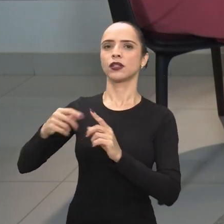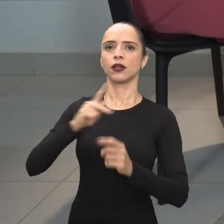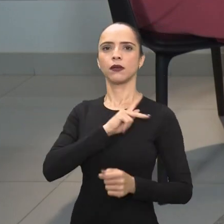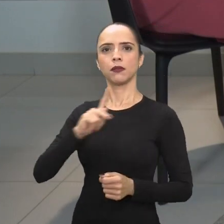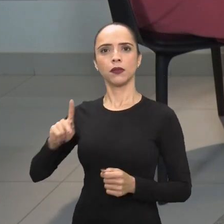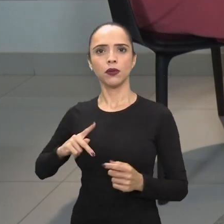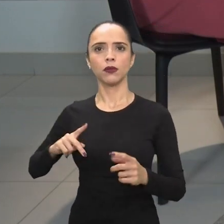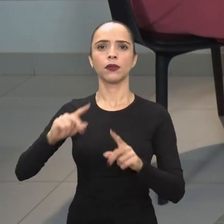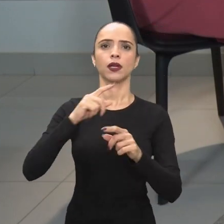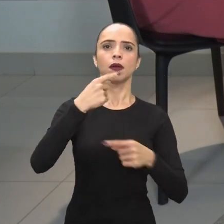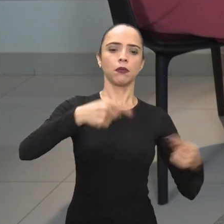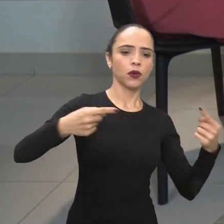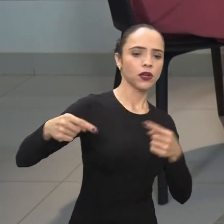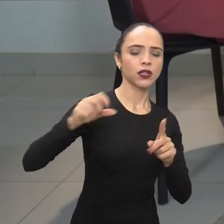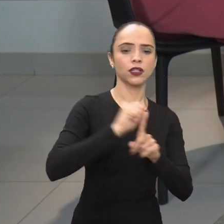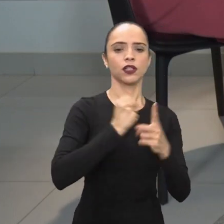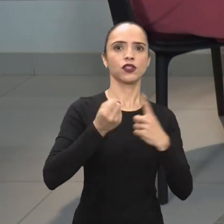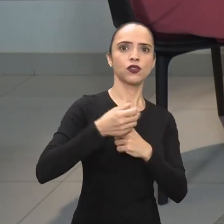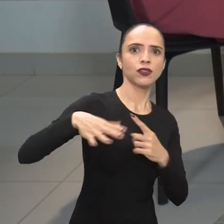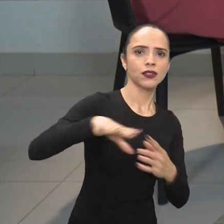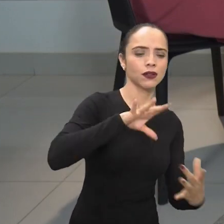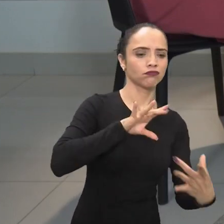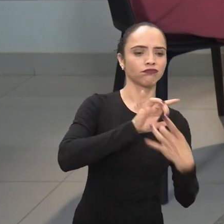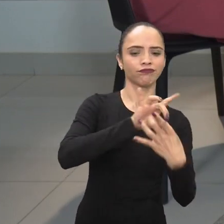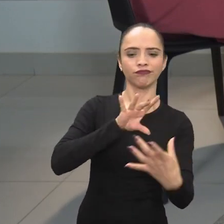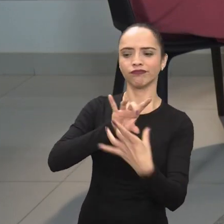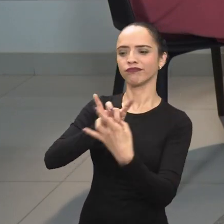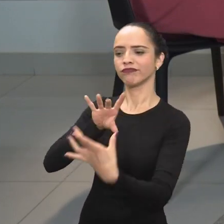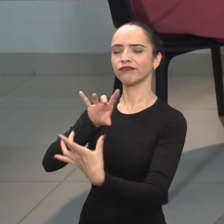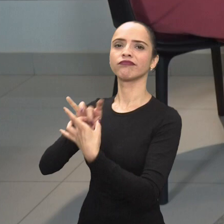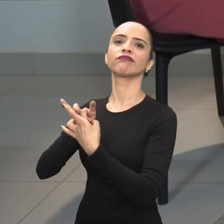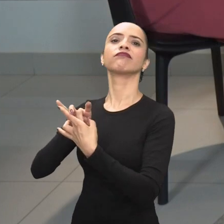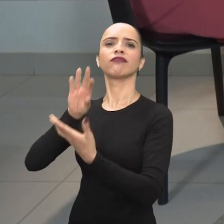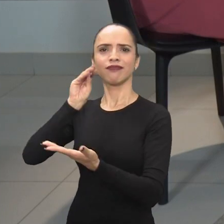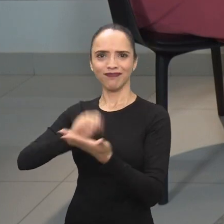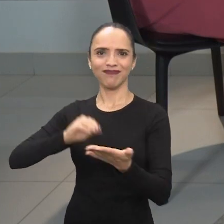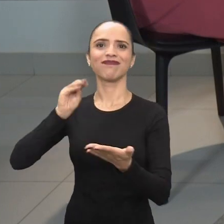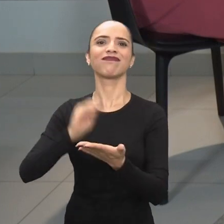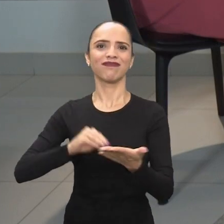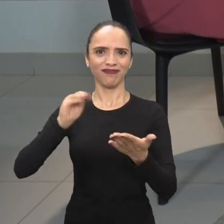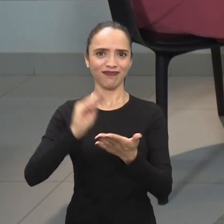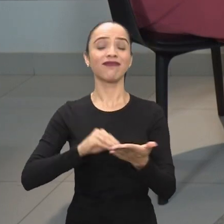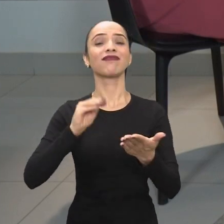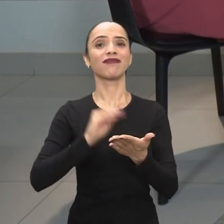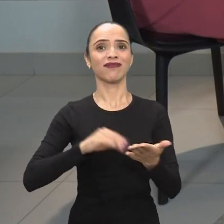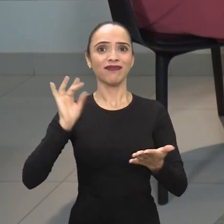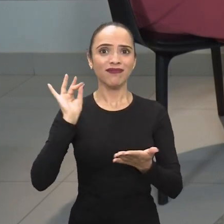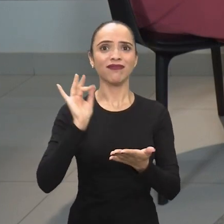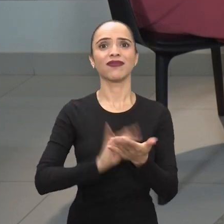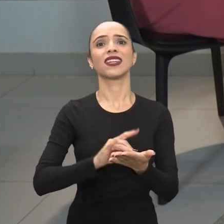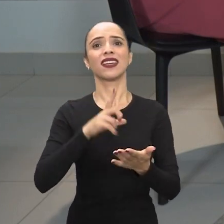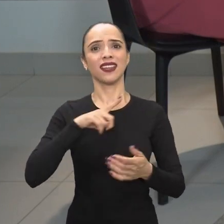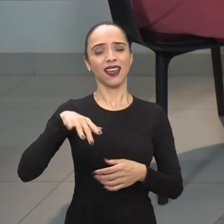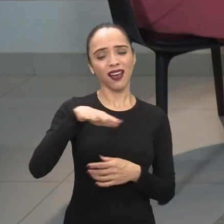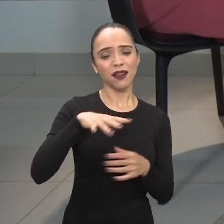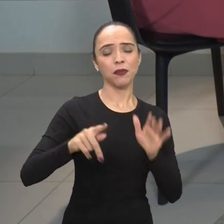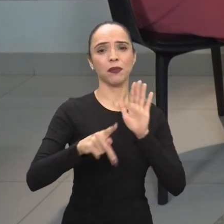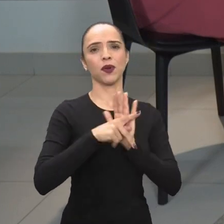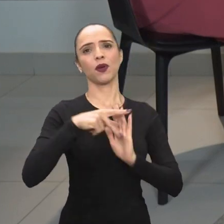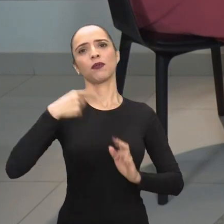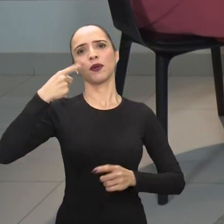com educação com a saúde com acesso a determinados das políticas